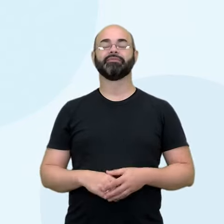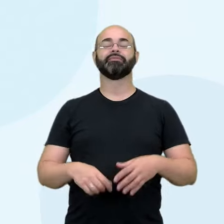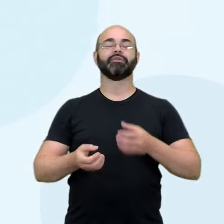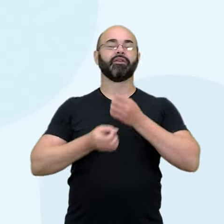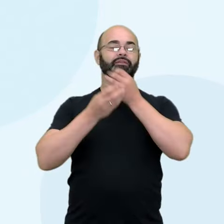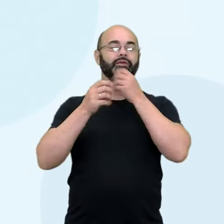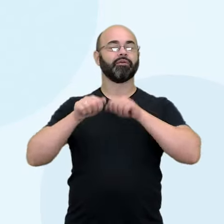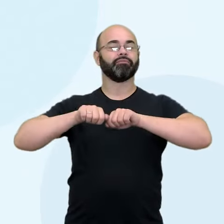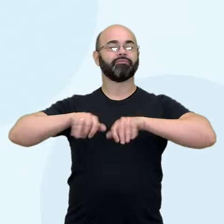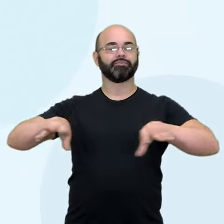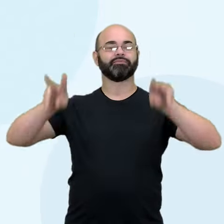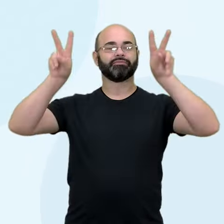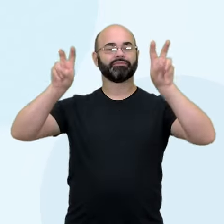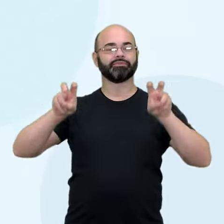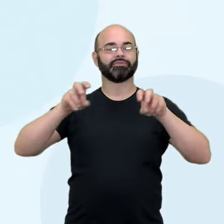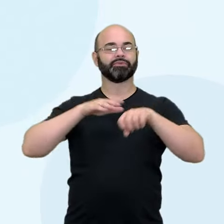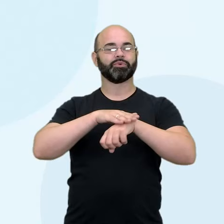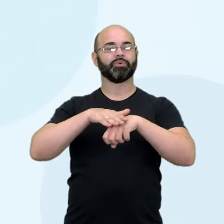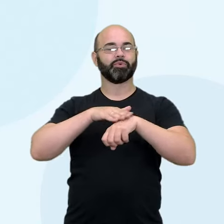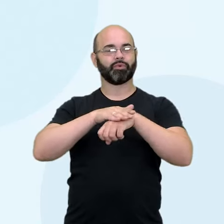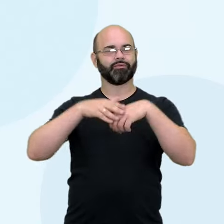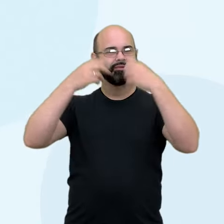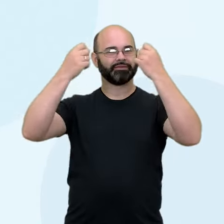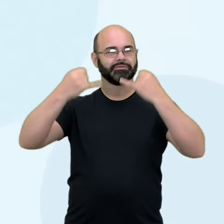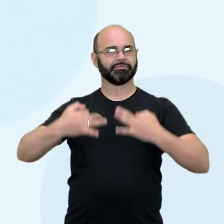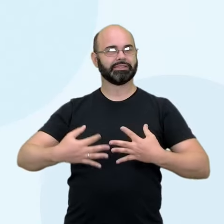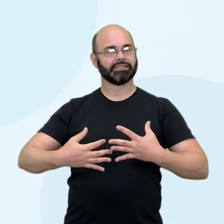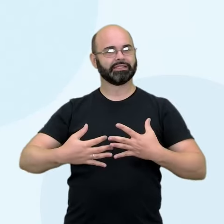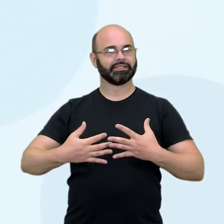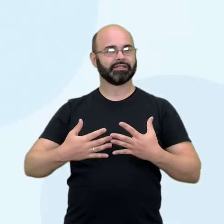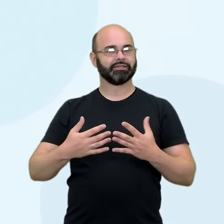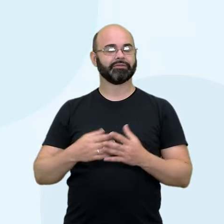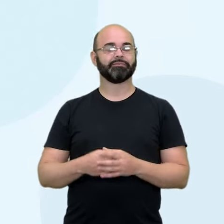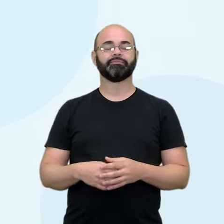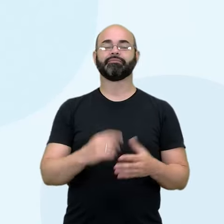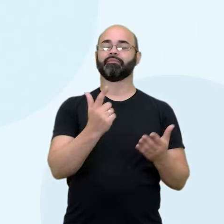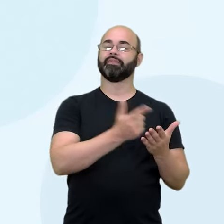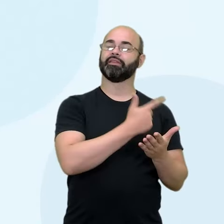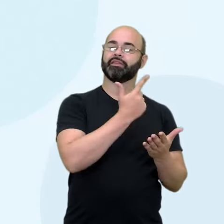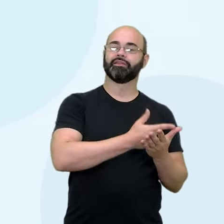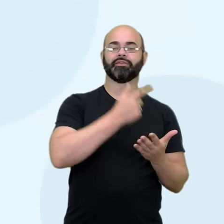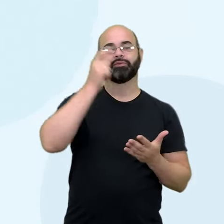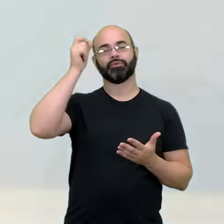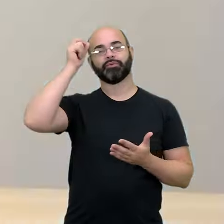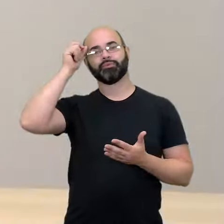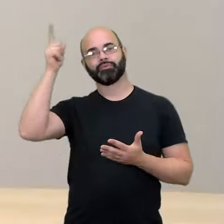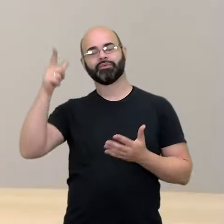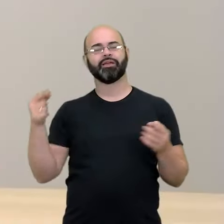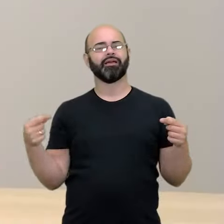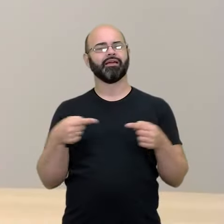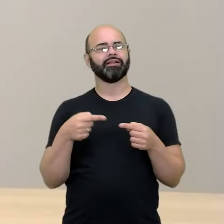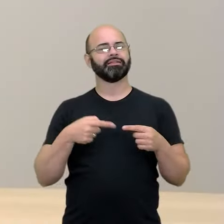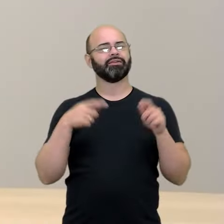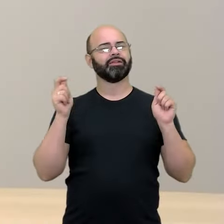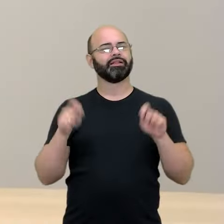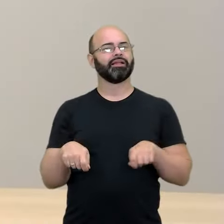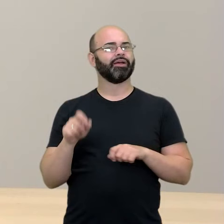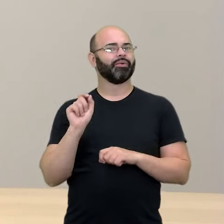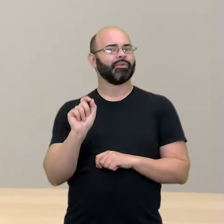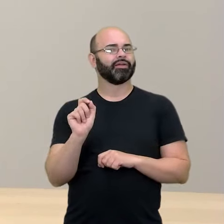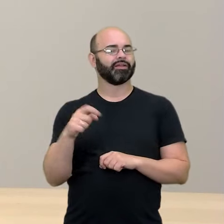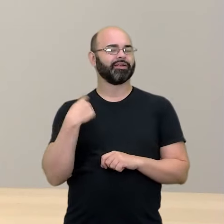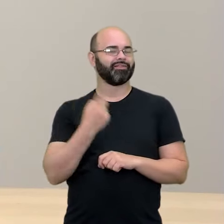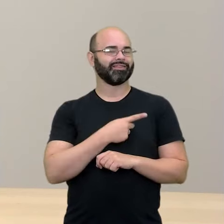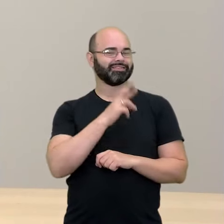pergunta título da aula. Que relações podemos fazer entre literatura e cultura? Então, nós